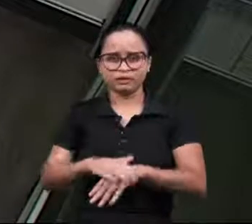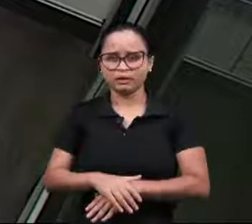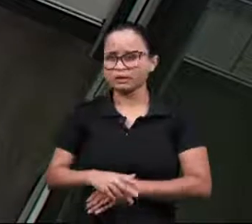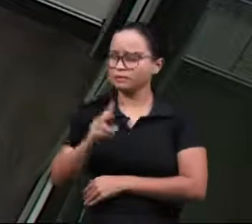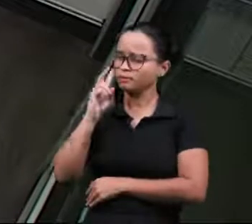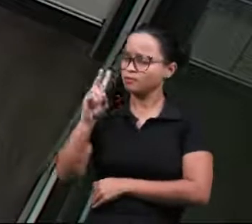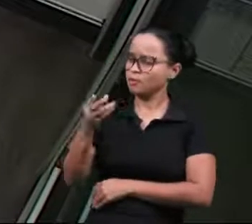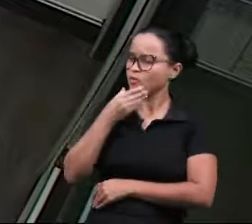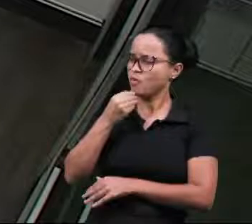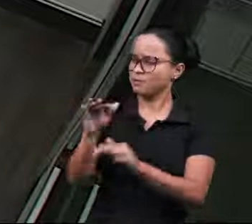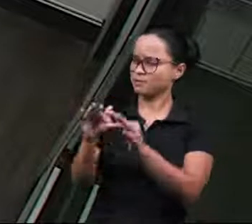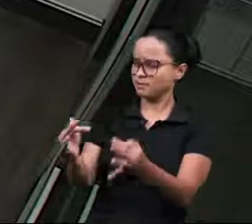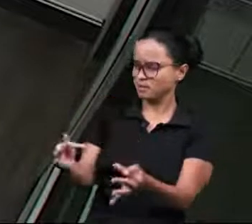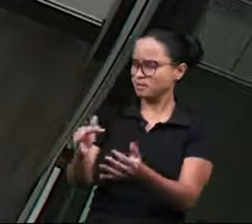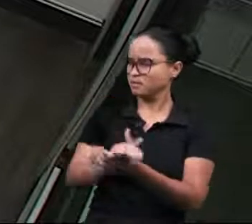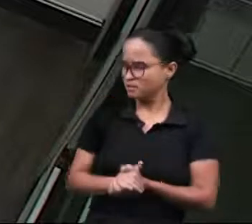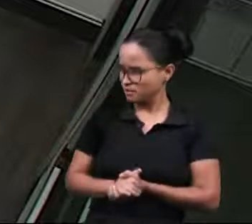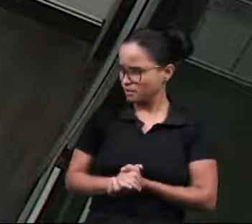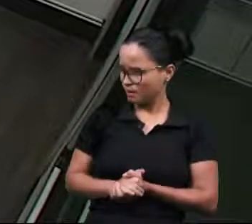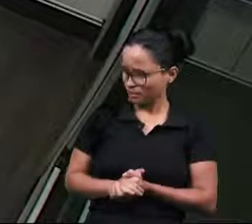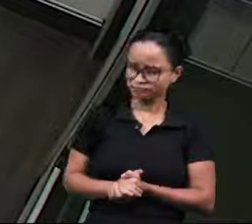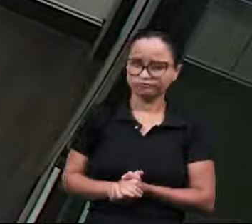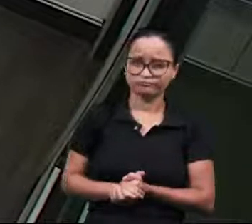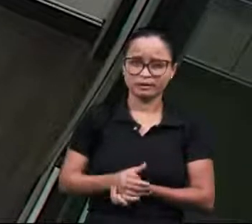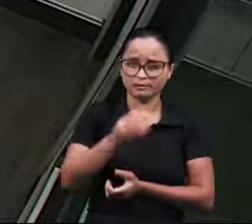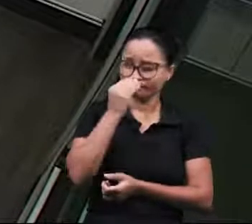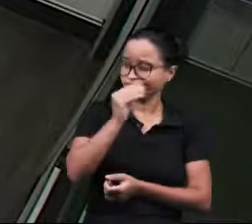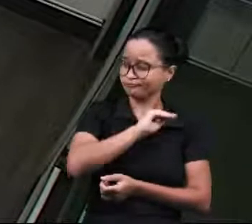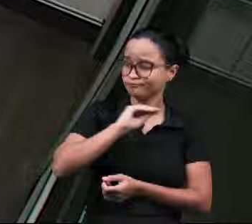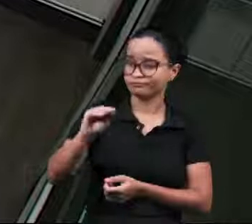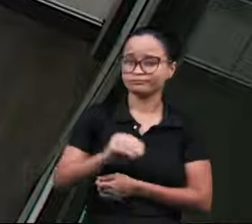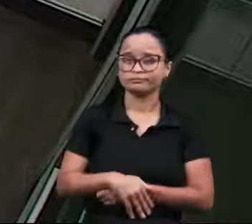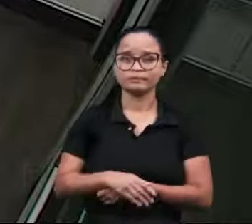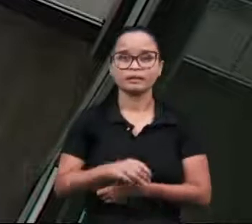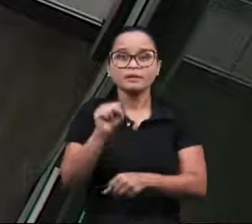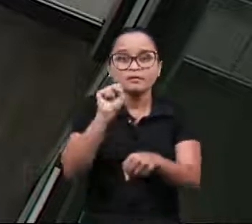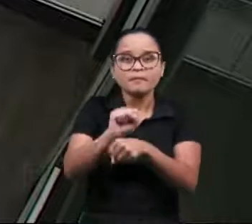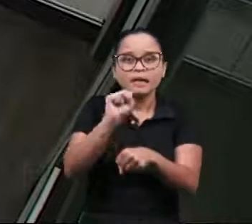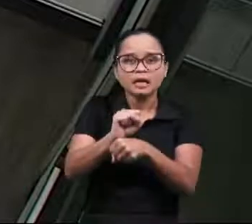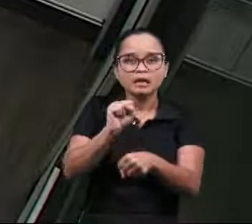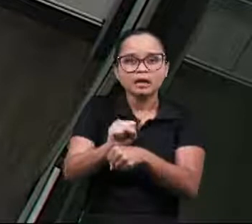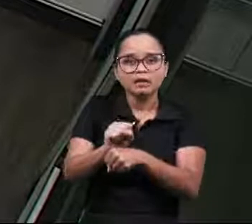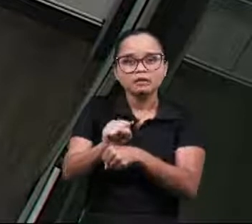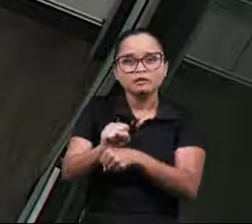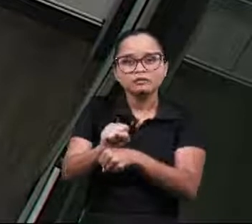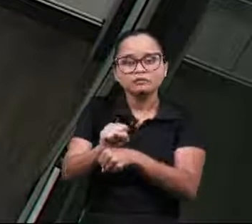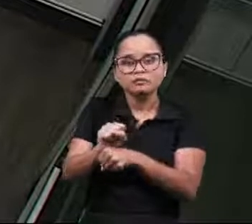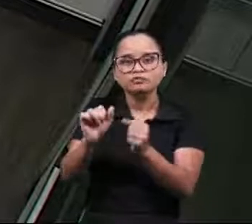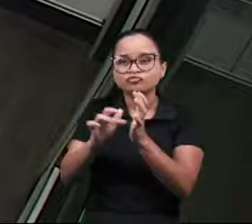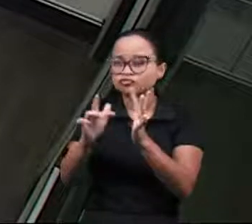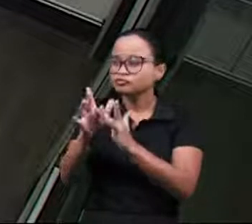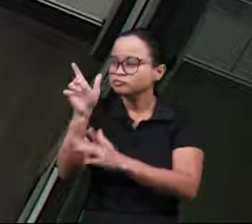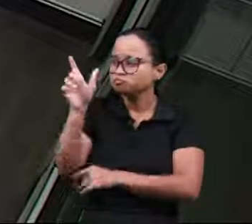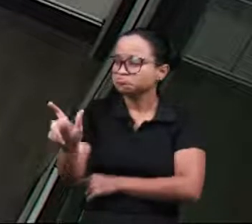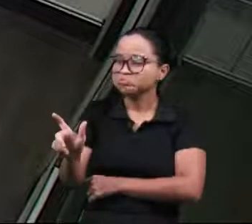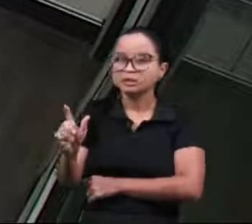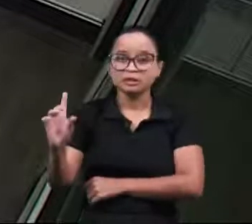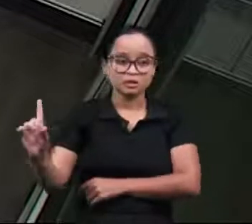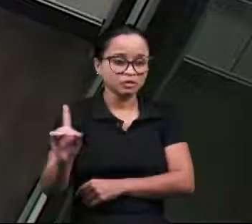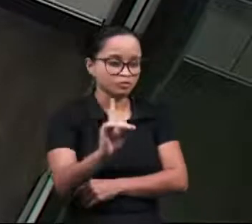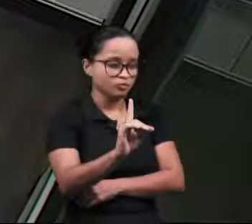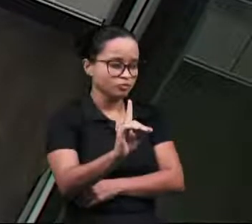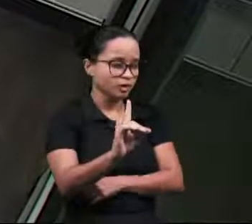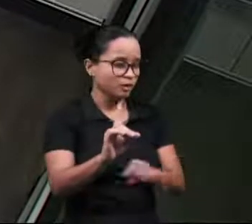Eles que esperavam a vida toda pelo Messias, o Messias chegou e eles não conheceram o Messias, não é?